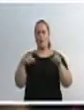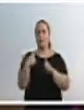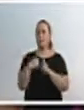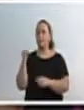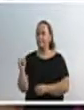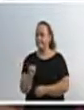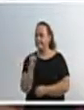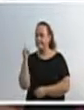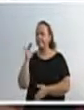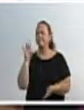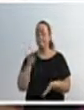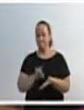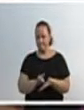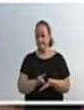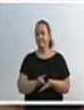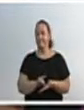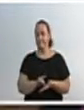importante.